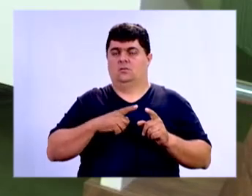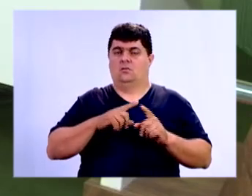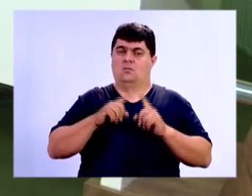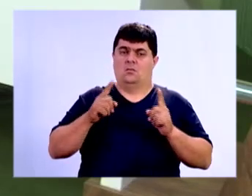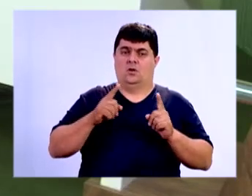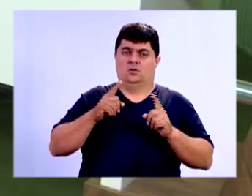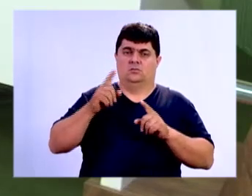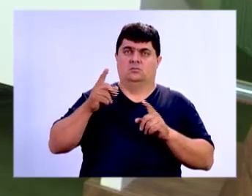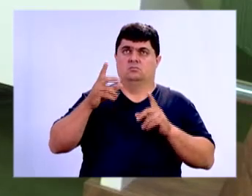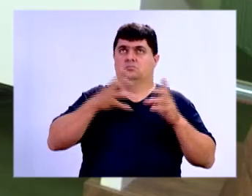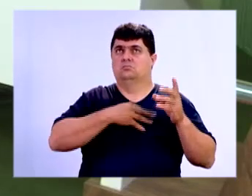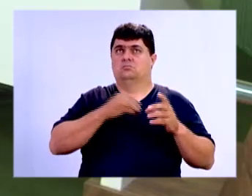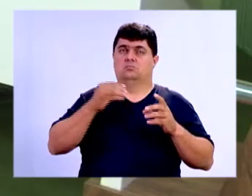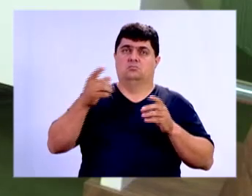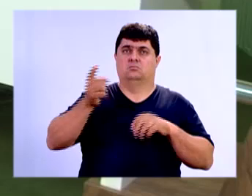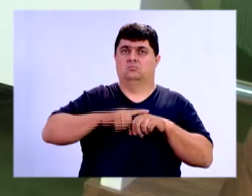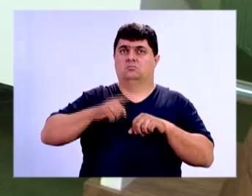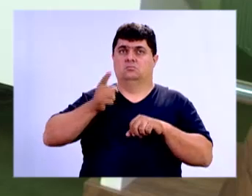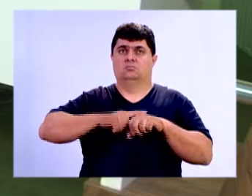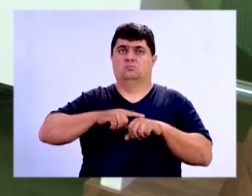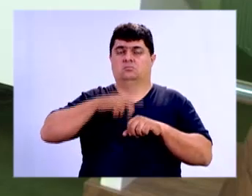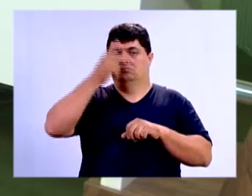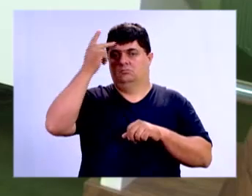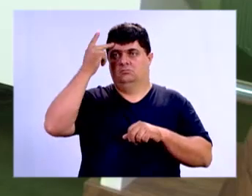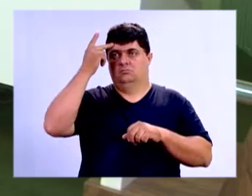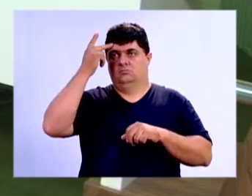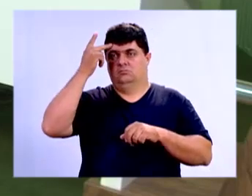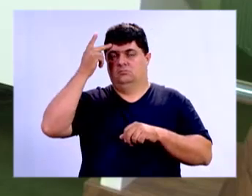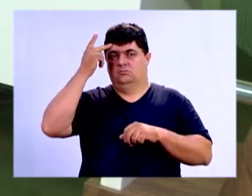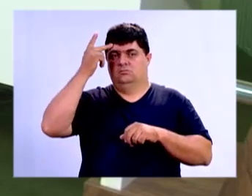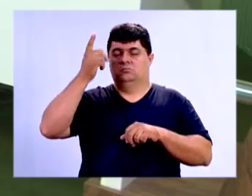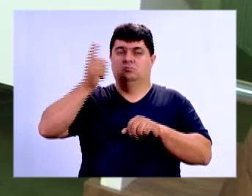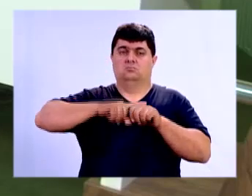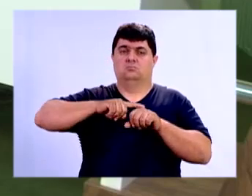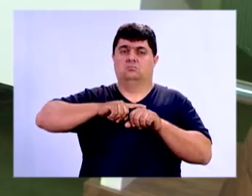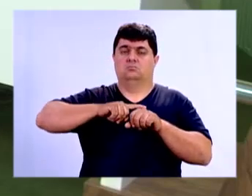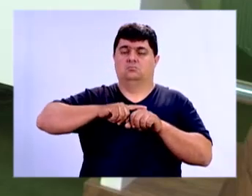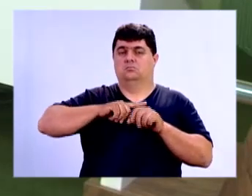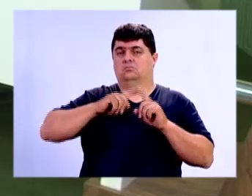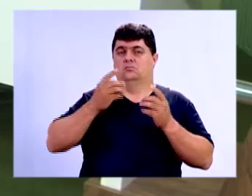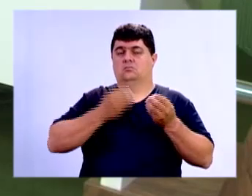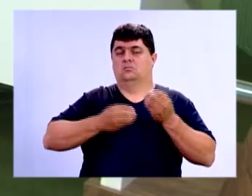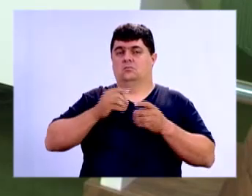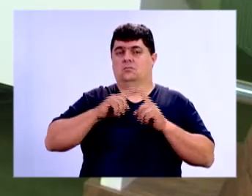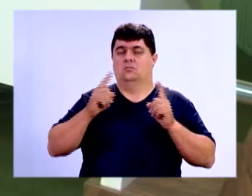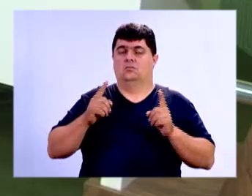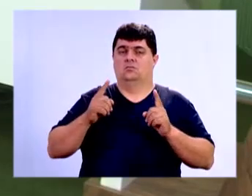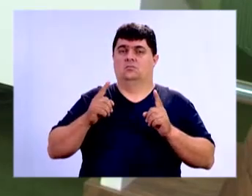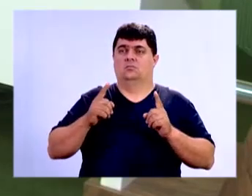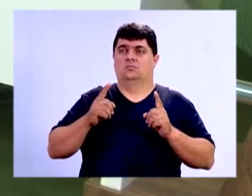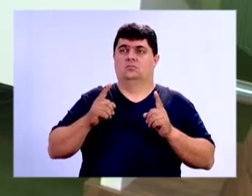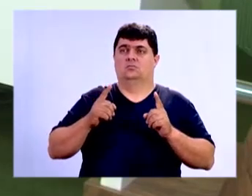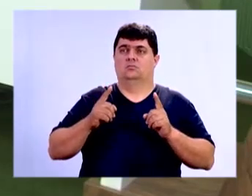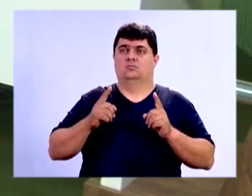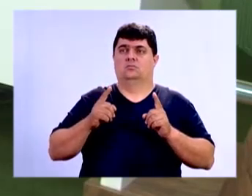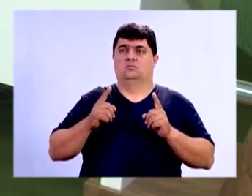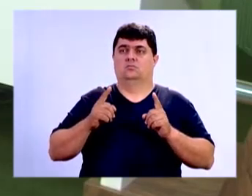eles são filhos de pessoa. Ele herdou as características de enviar e-mail. Herdou, perfeito,